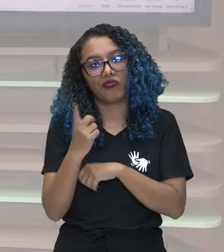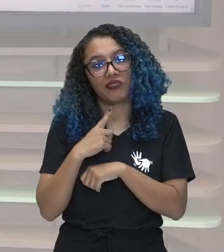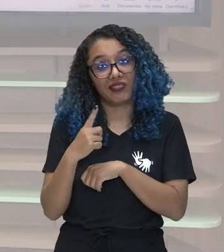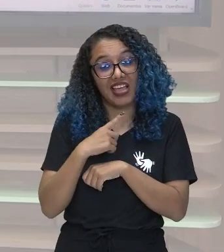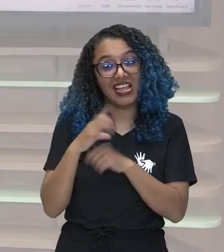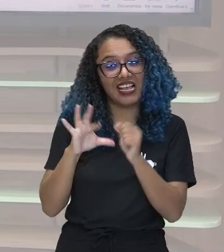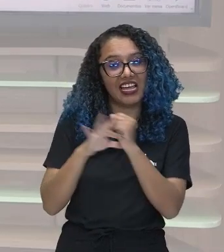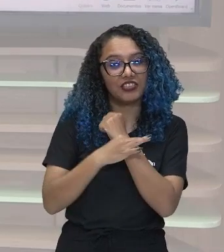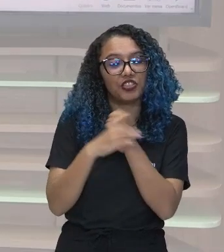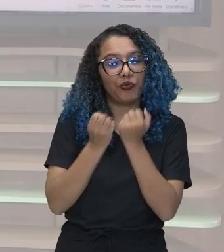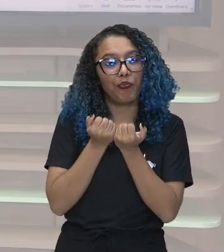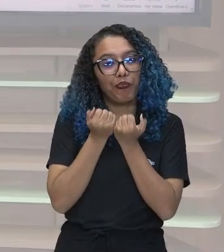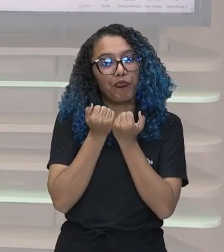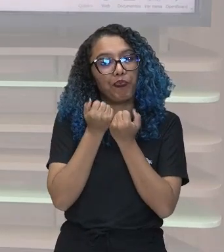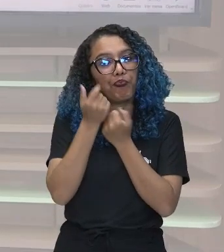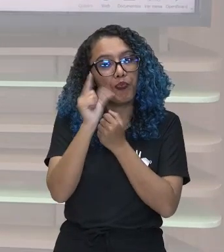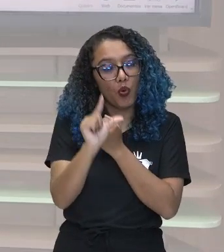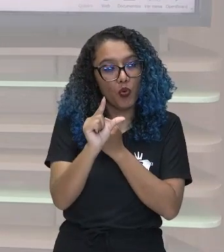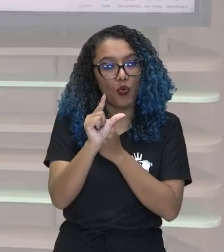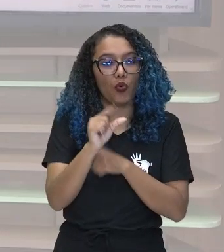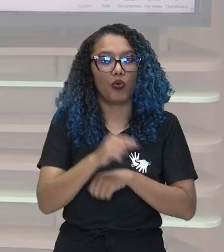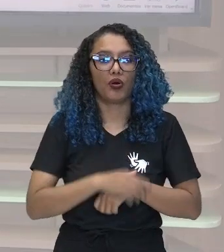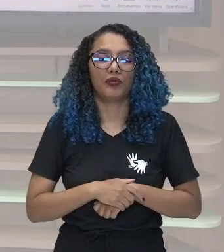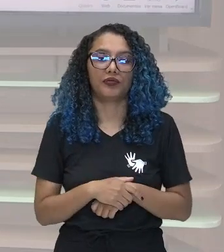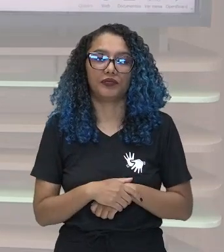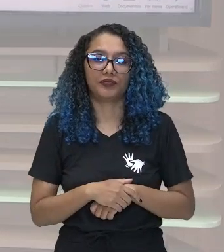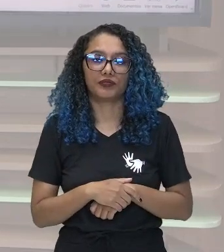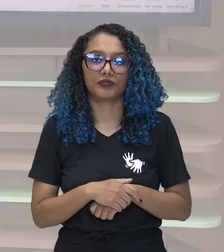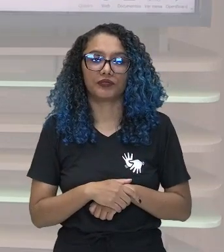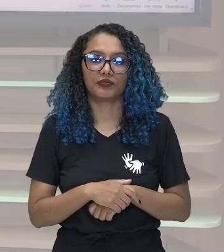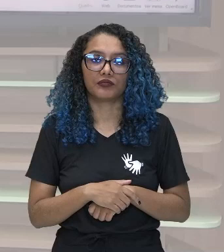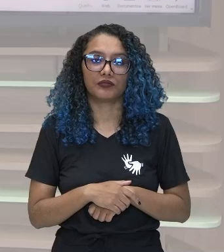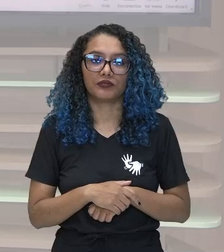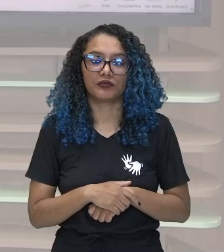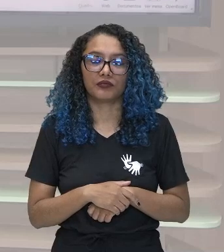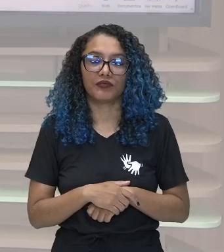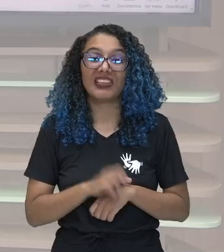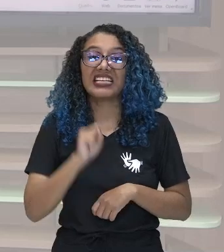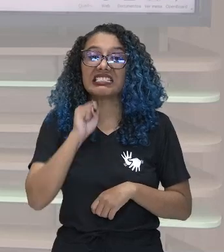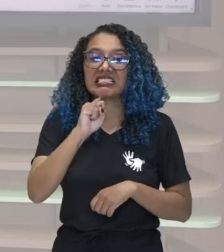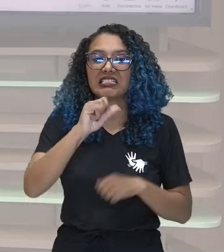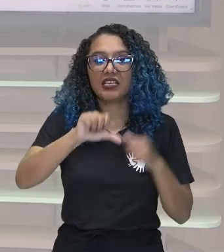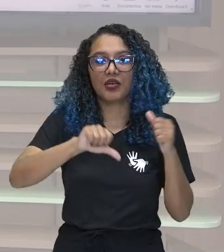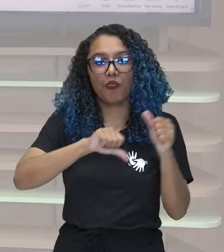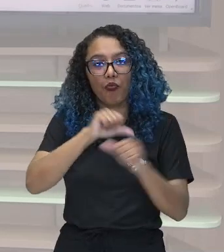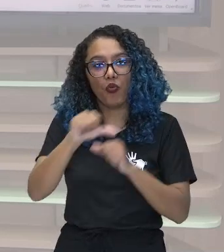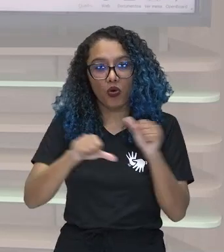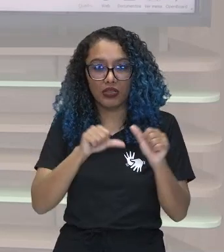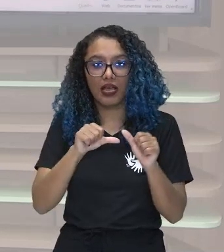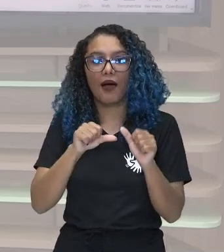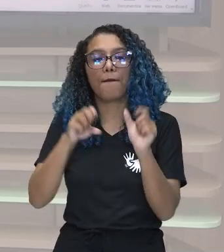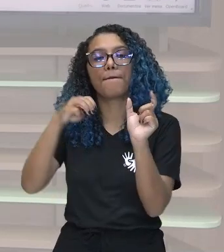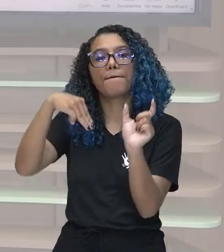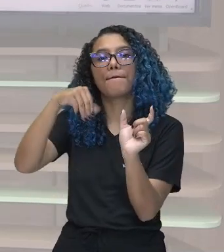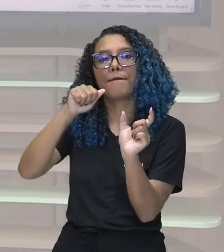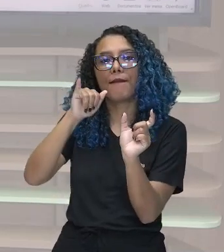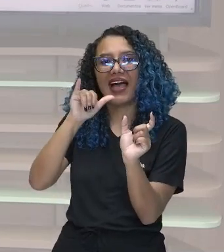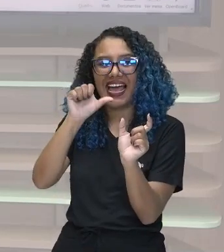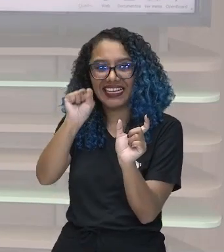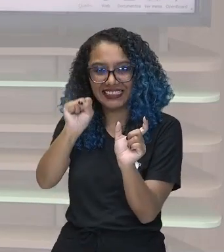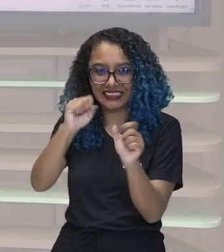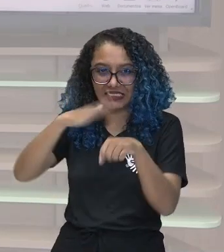essa intensidade de oferecer. Oferece menos. Se eu mudasse para oferece mais, ele